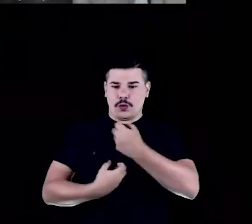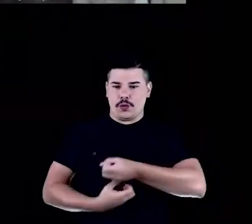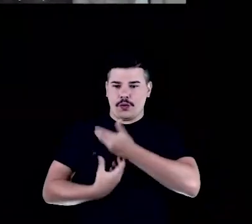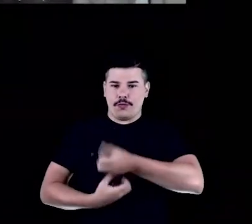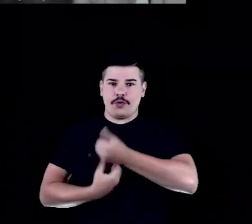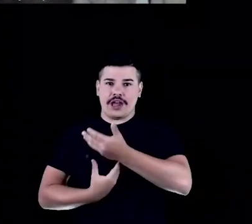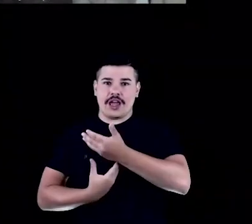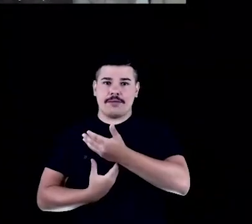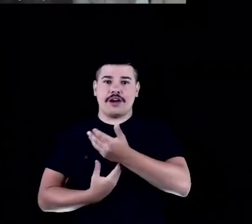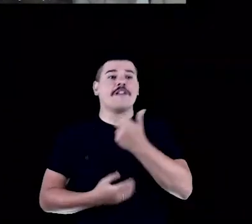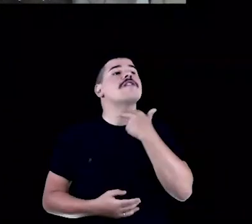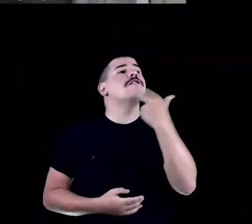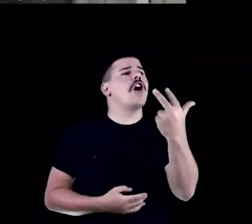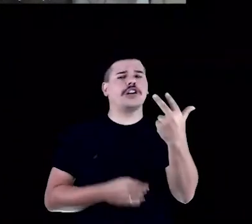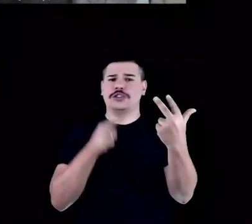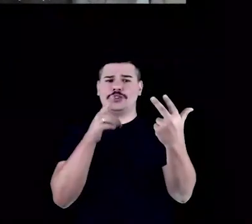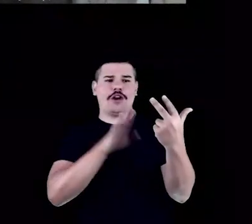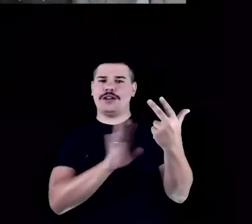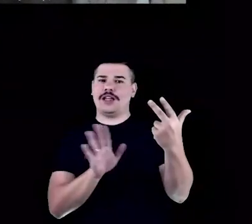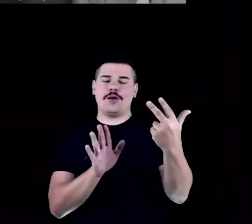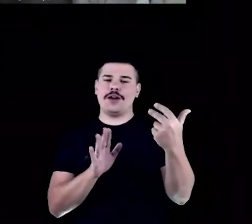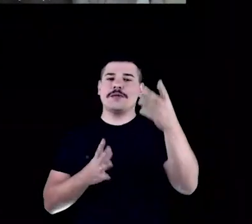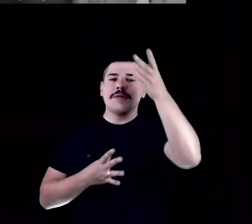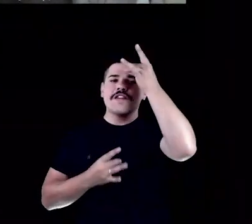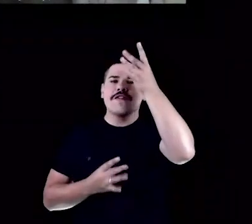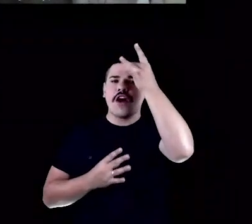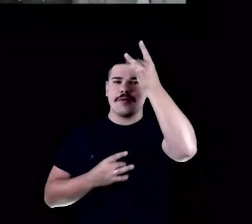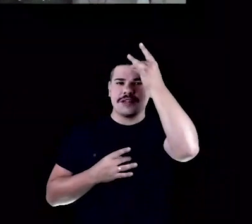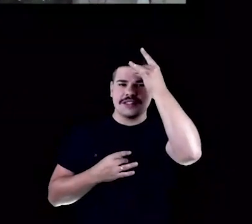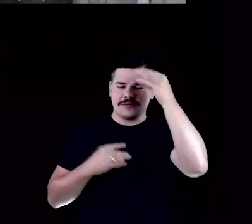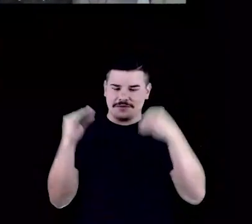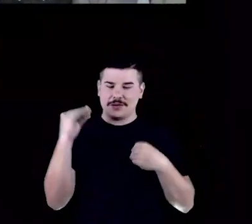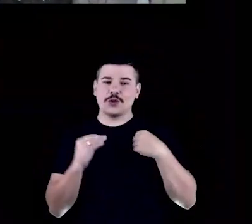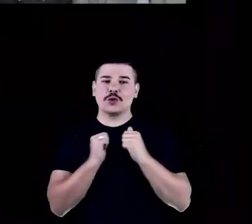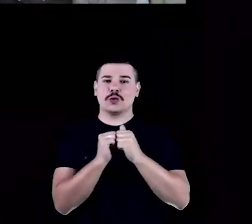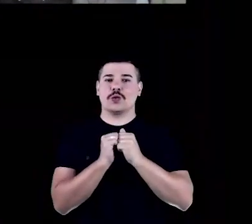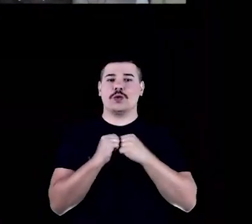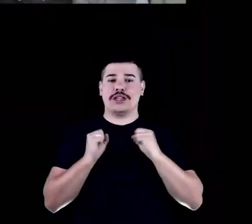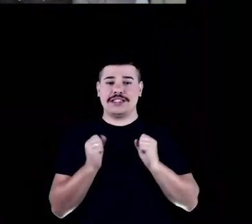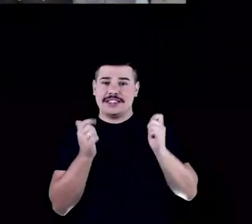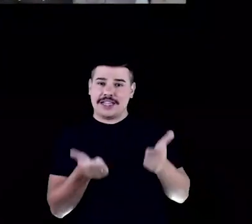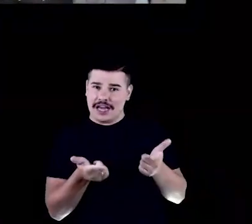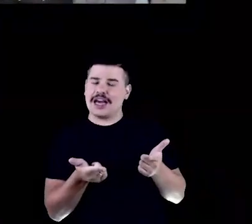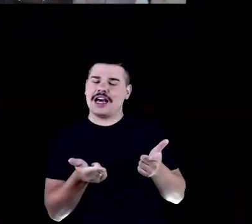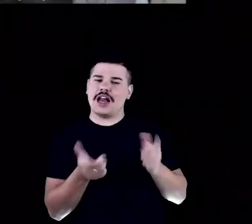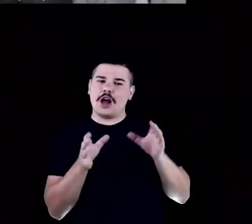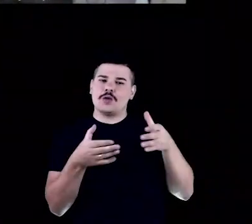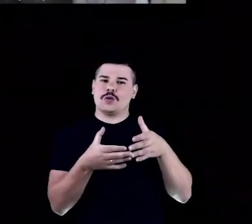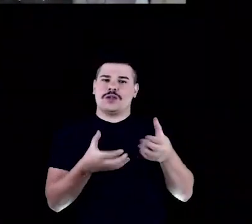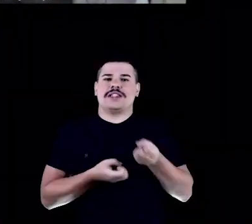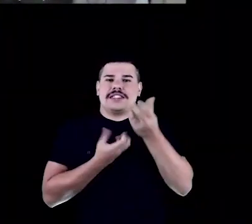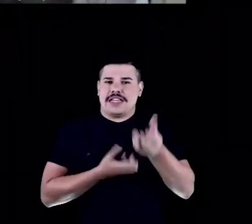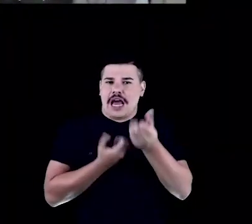do poema, tanto como voz, como expressão, performance, foi muito na experiência de sarau que eu tive, assim, junto do Sarau do Burro, que foi